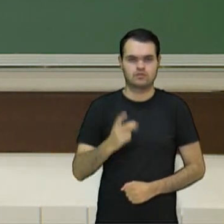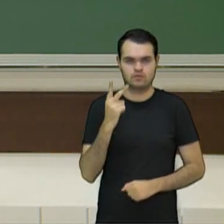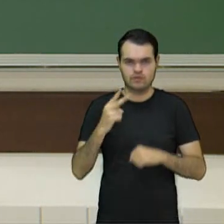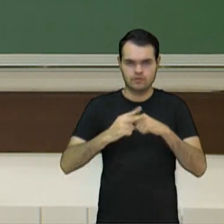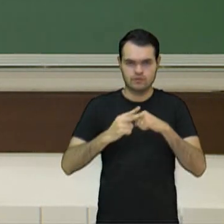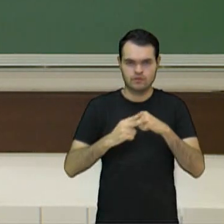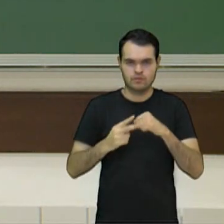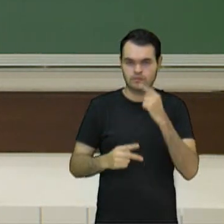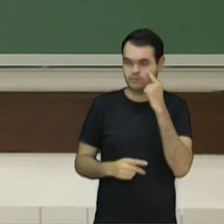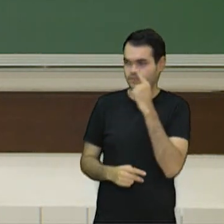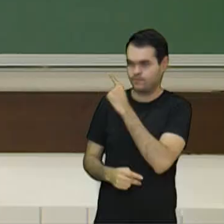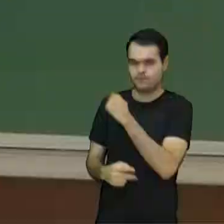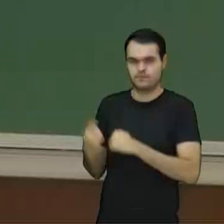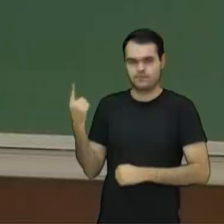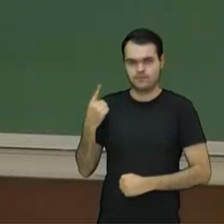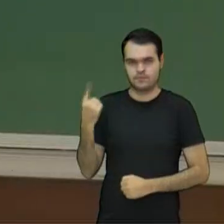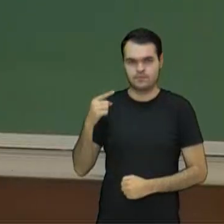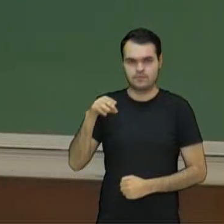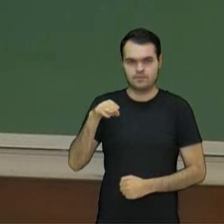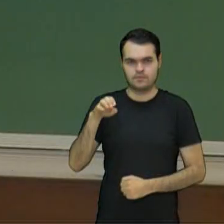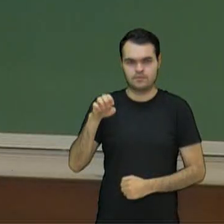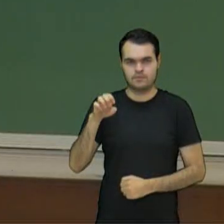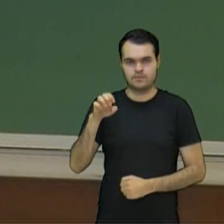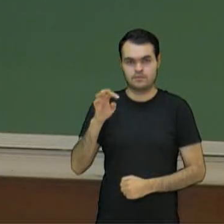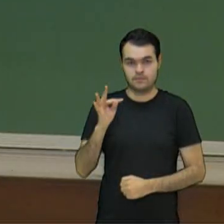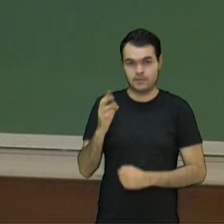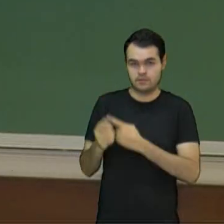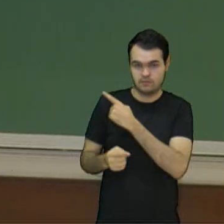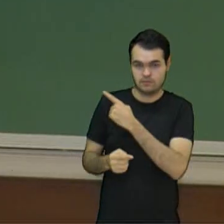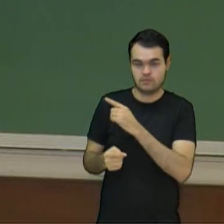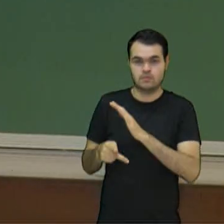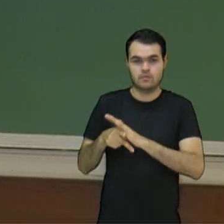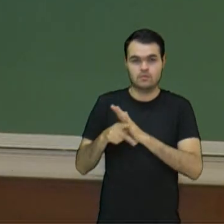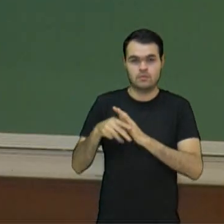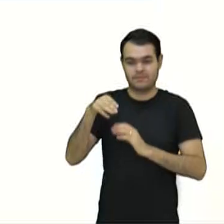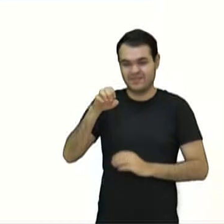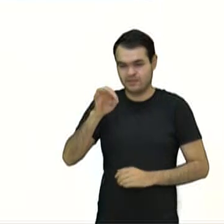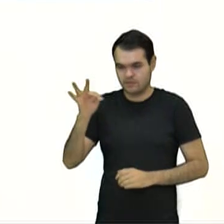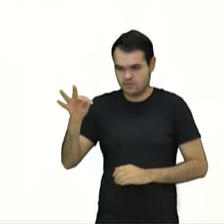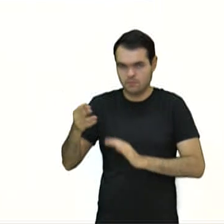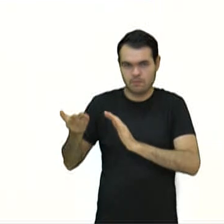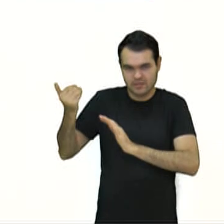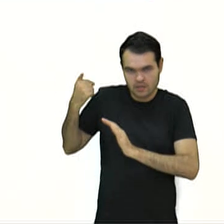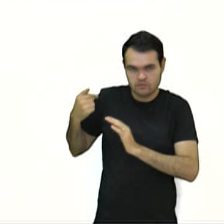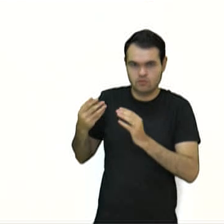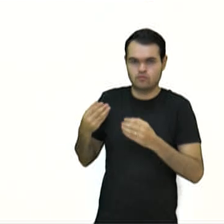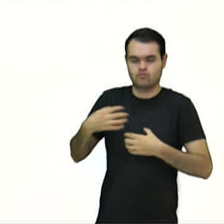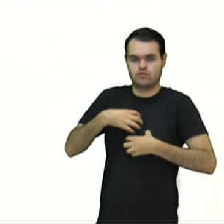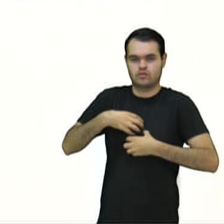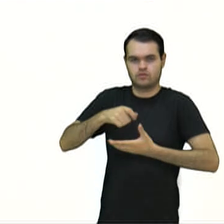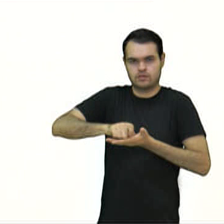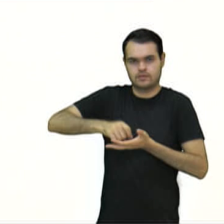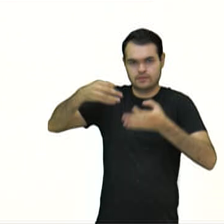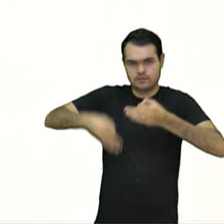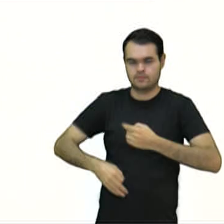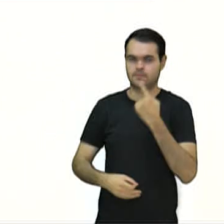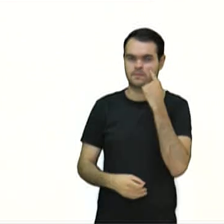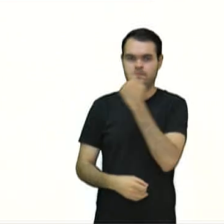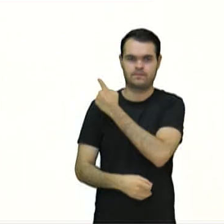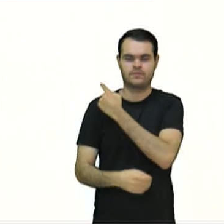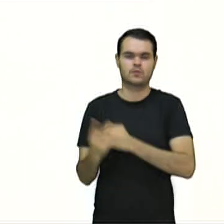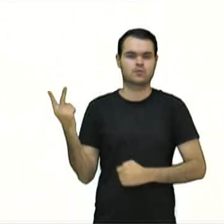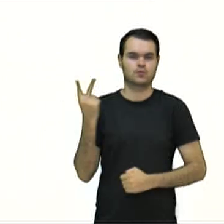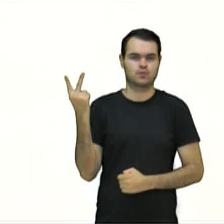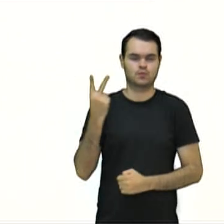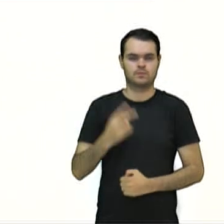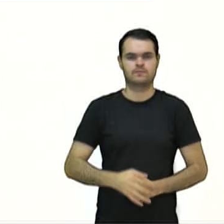na nossa frase. Temos o primeiro, met, encontrei, que é o passado de meet, e temos sang, que é o passado de